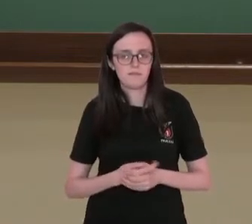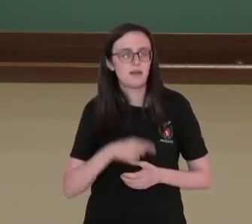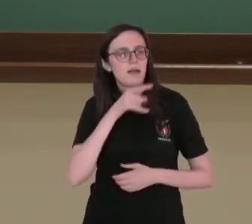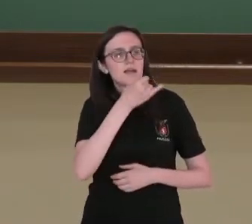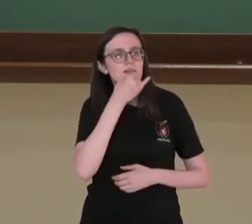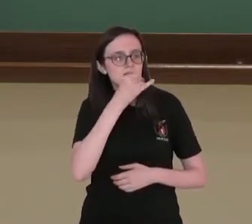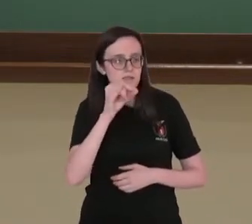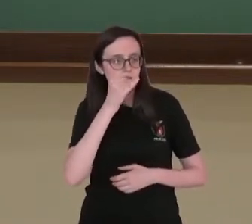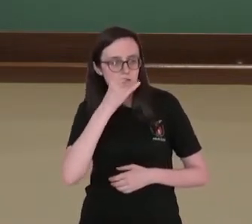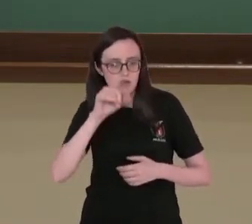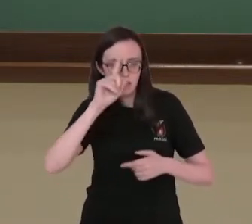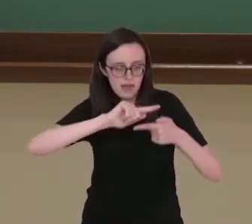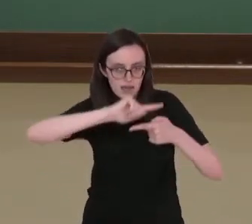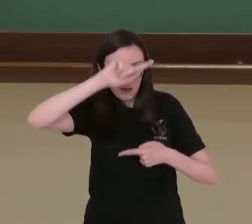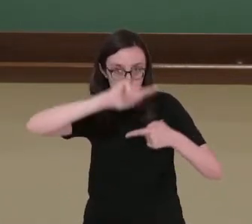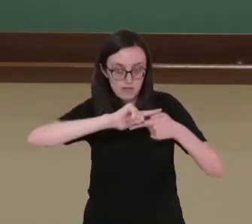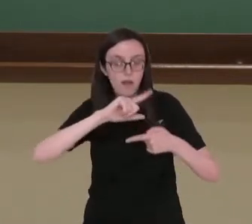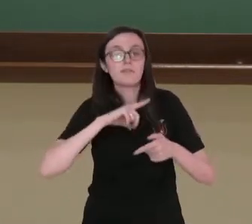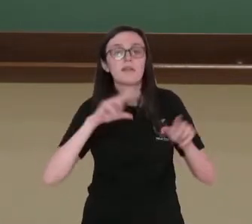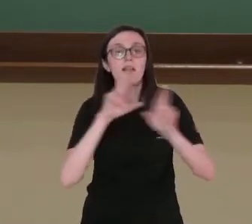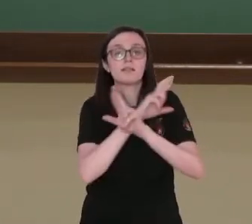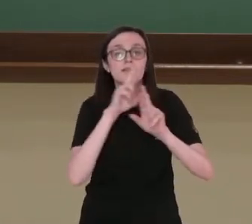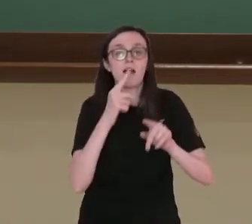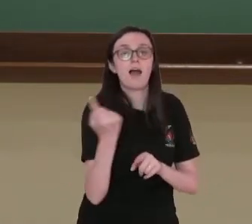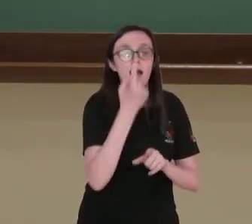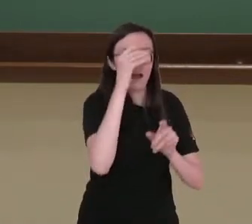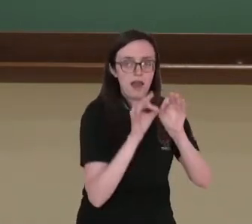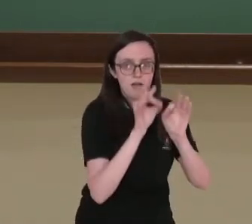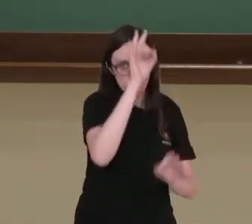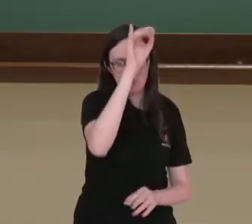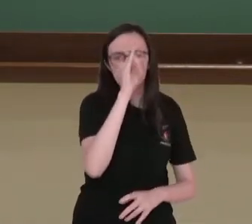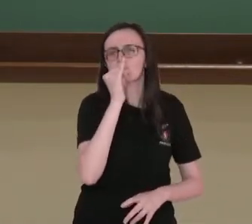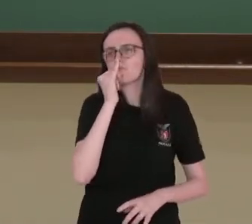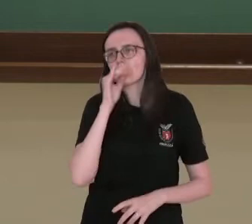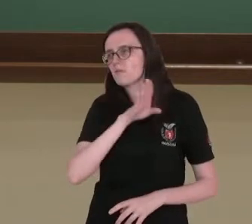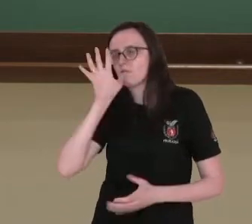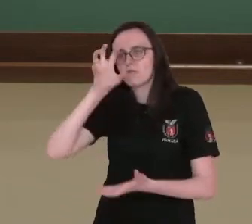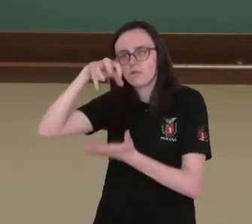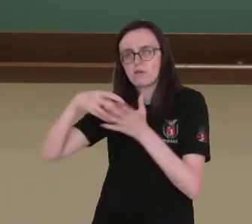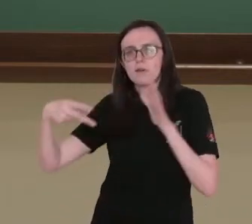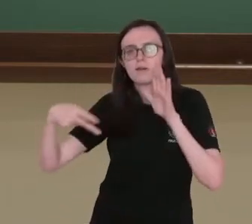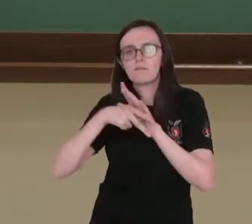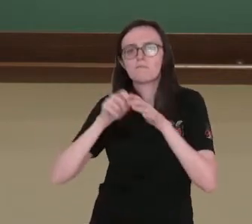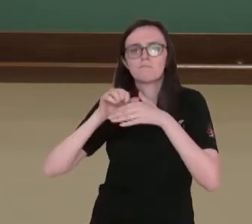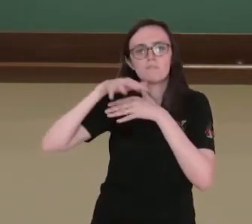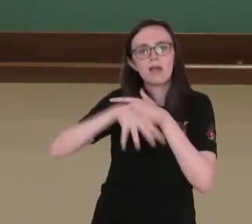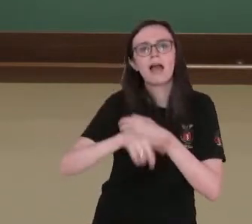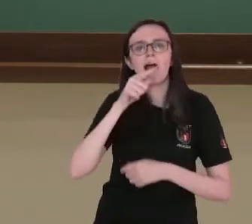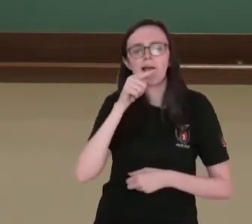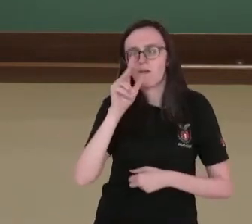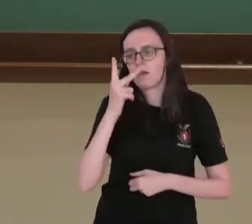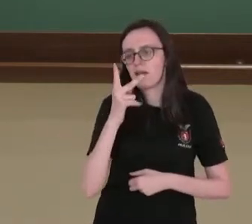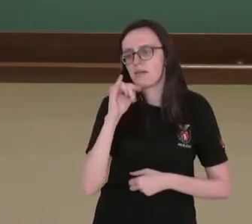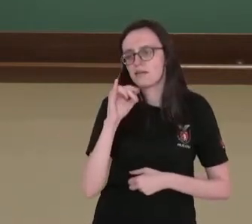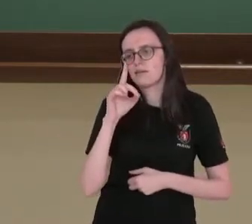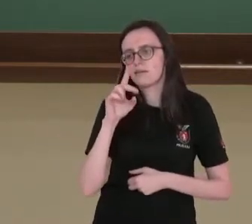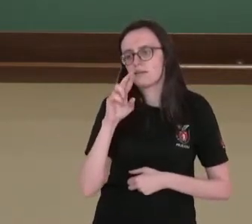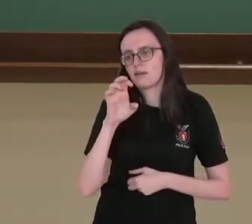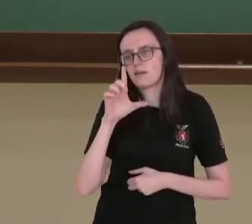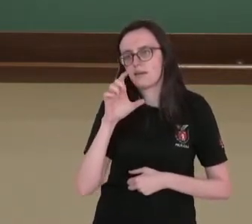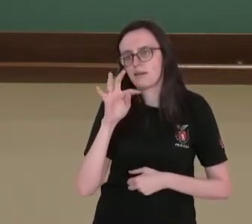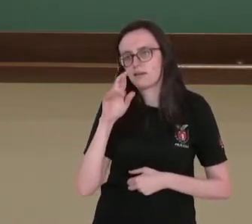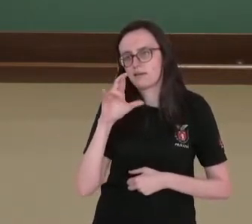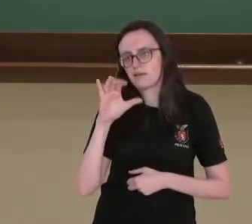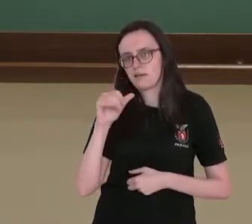é uma energia devido à altura. Então, se pega lá na usina, uma usina hidroelétrica, você represa a água numa